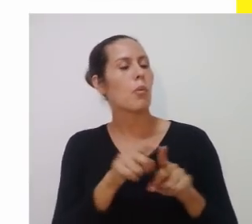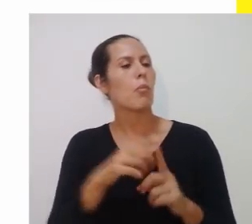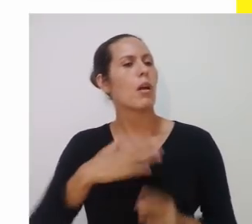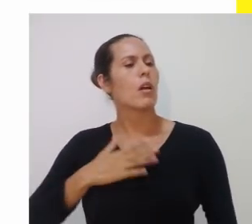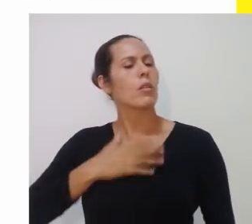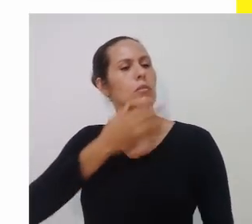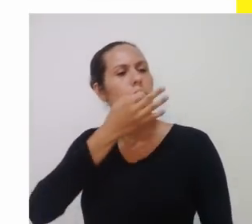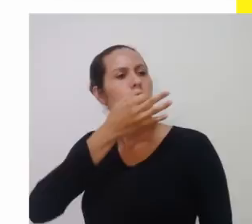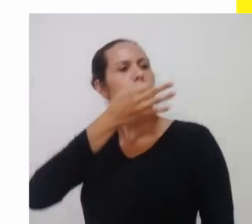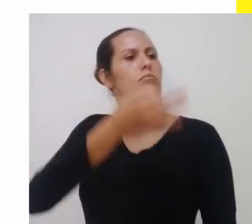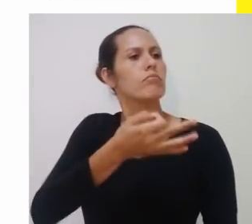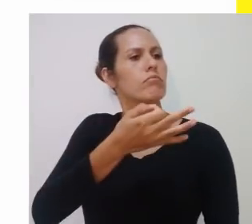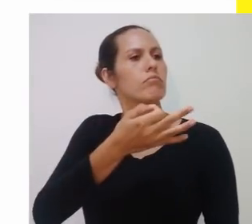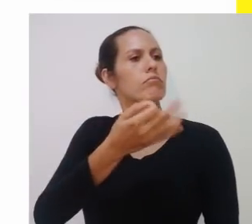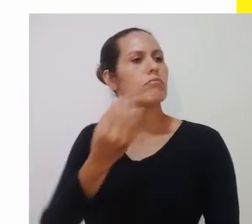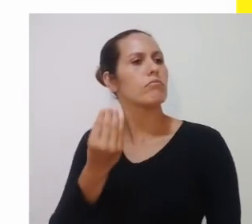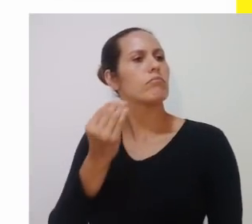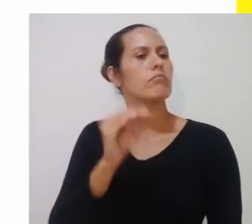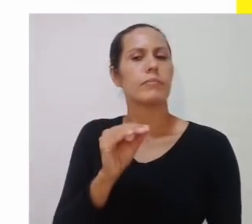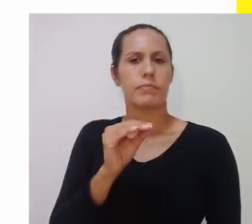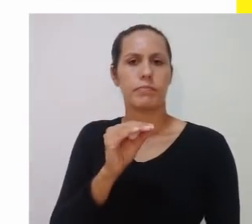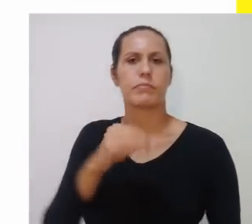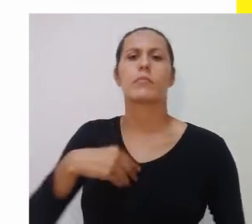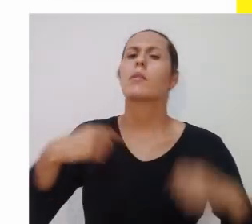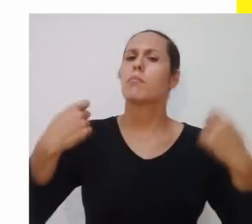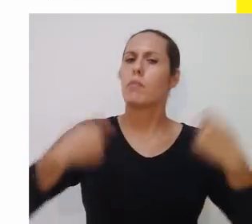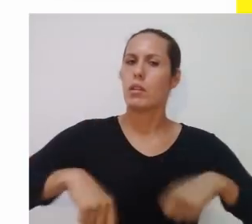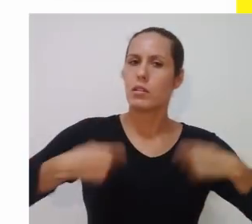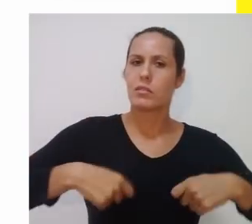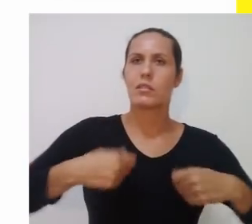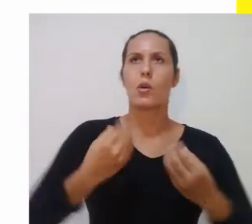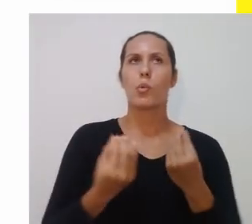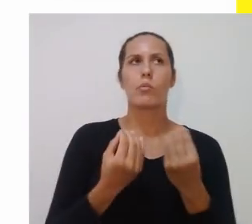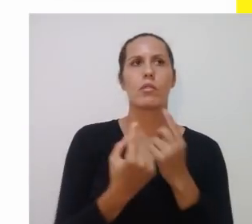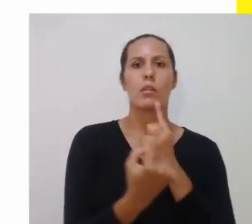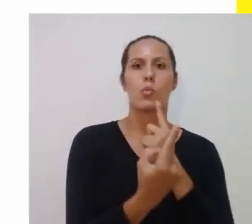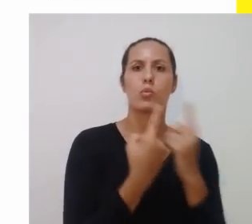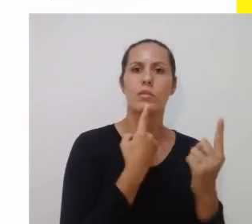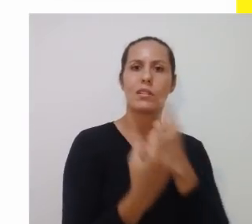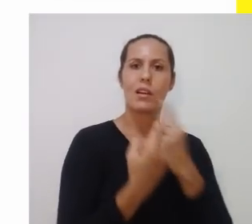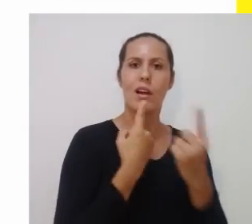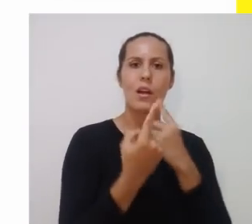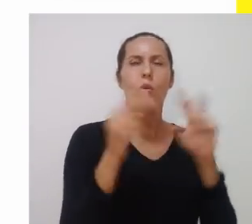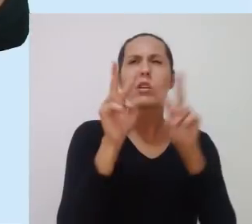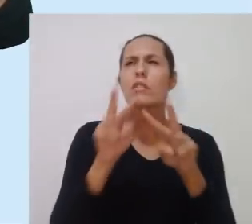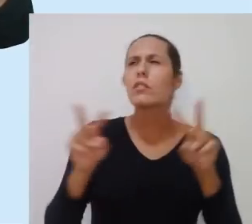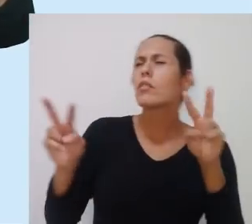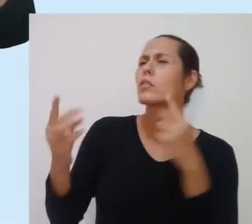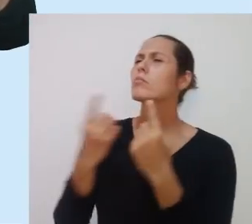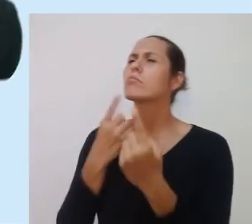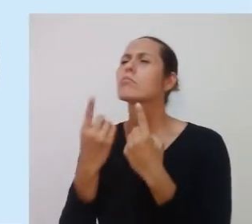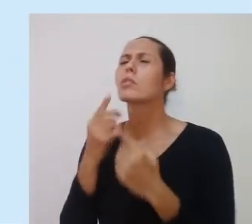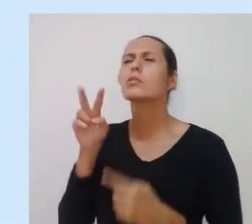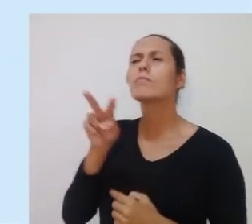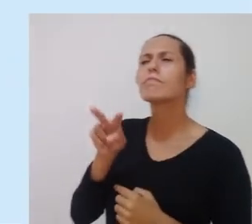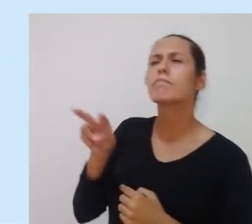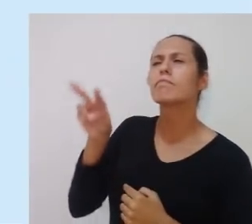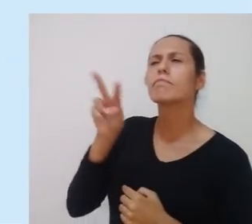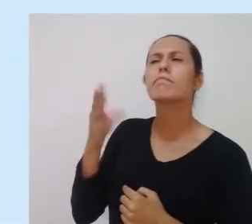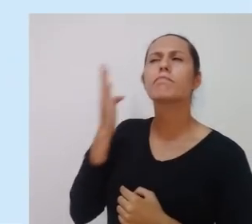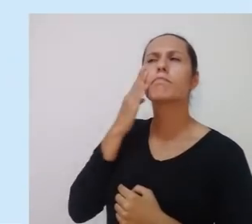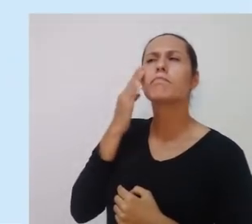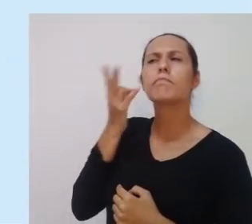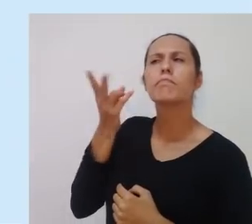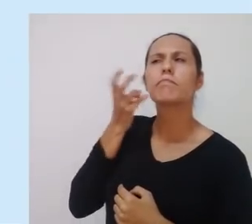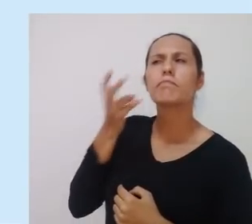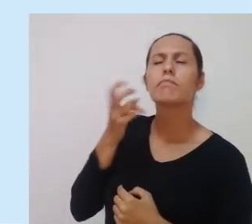Apreciar e dar a réplica, a nossa opinião. Nós temos que ter uma espécie de um diálogo com aquilo que a